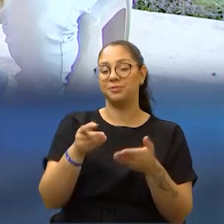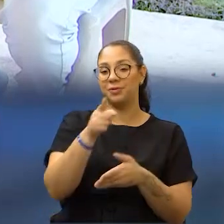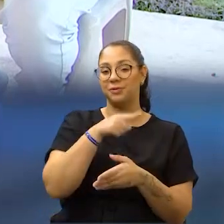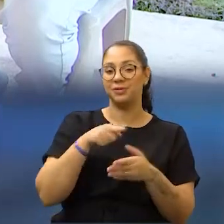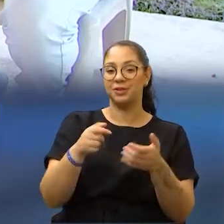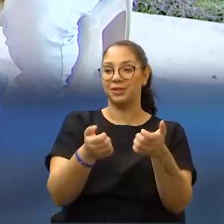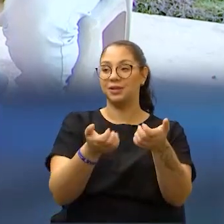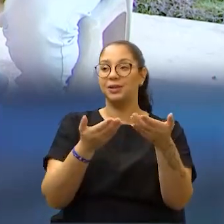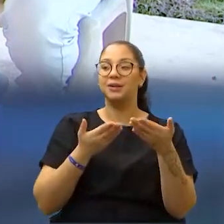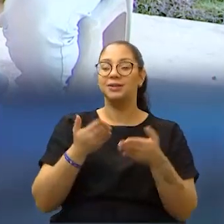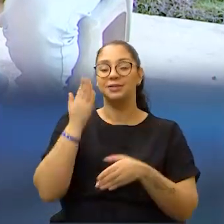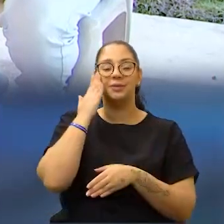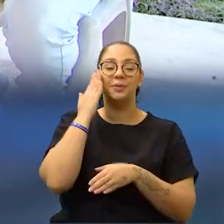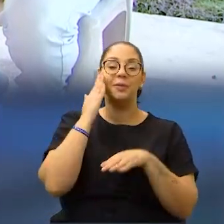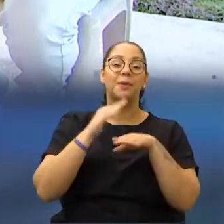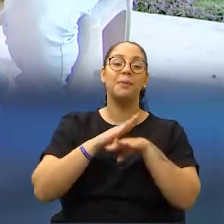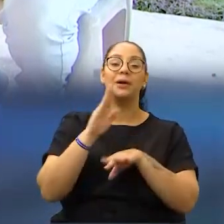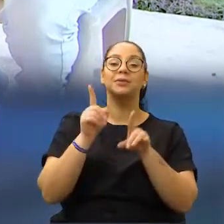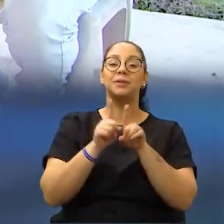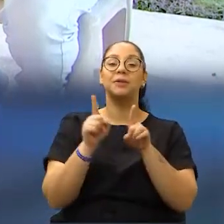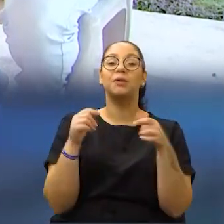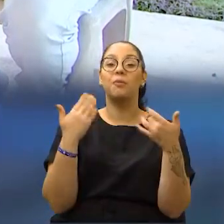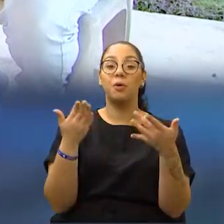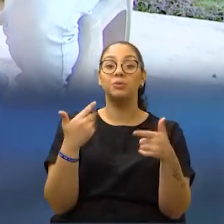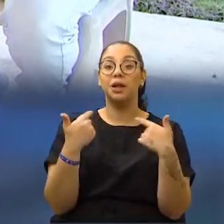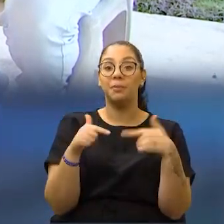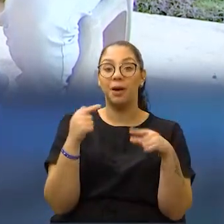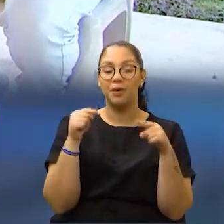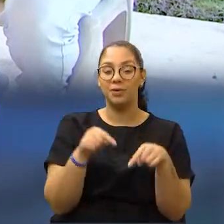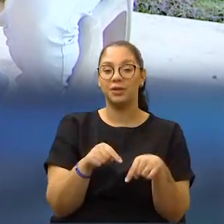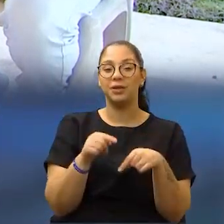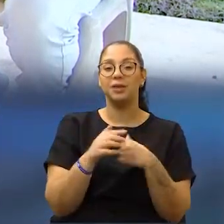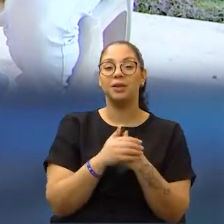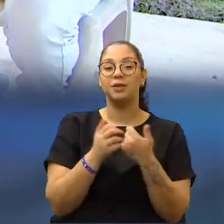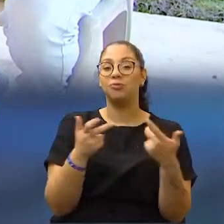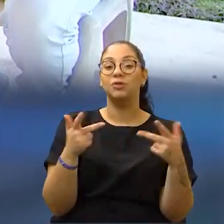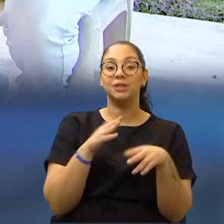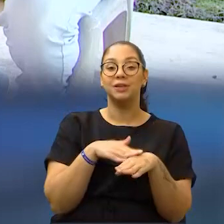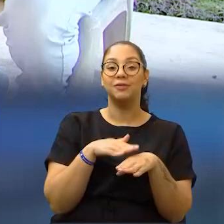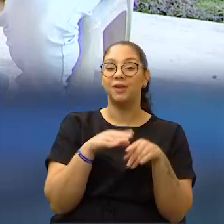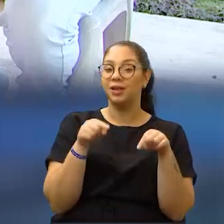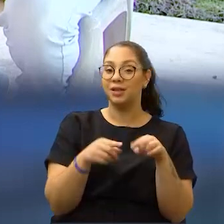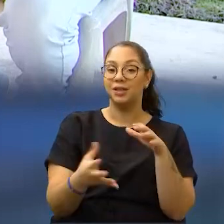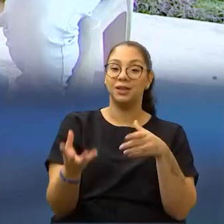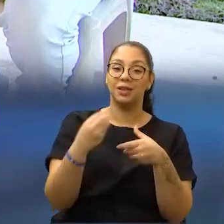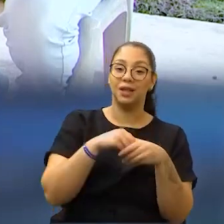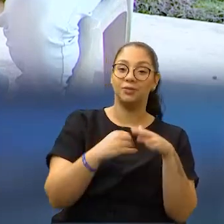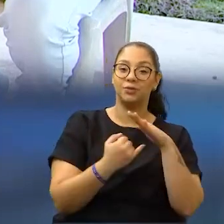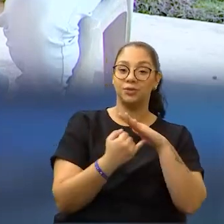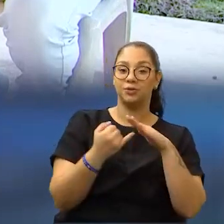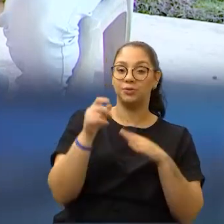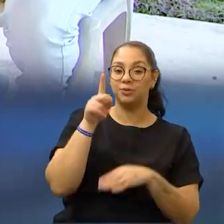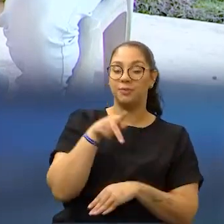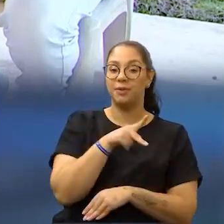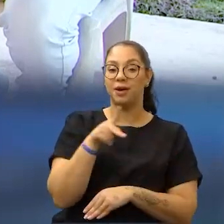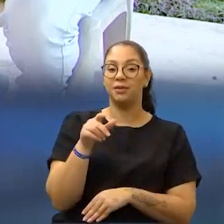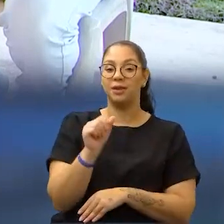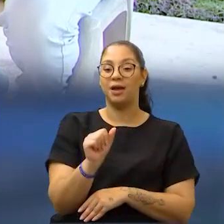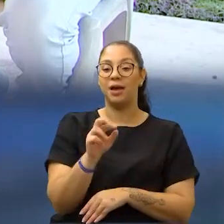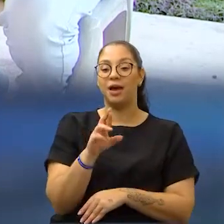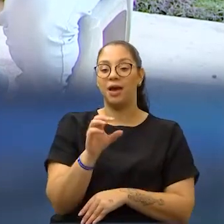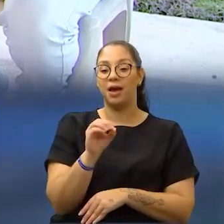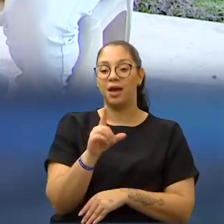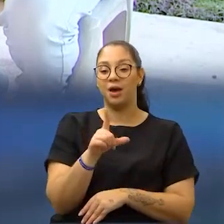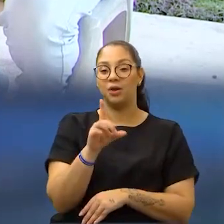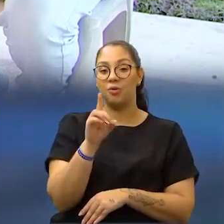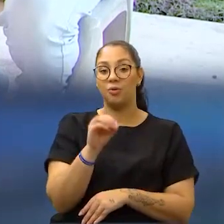né? Para vir aí conhecer um pouco mais qual é o nosso trabalho e o que é feito aí dentro do Instituto Padre